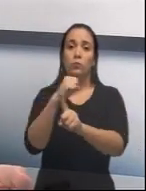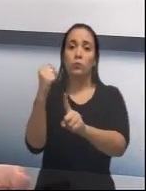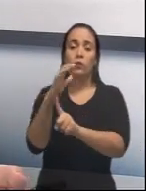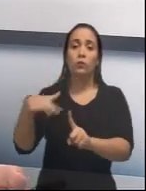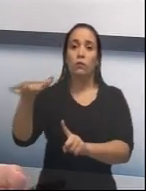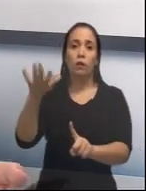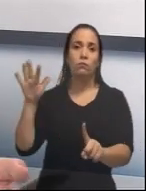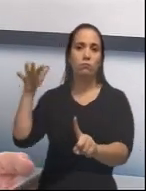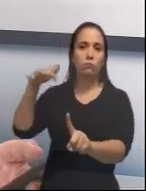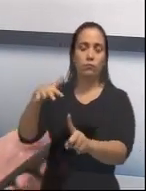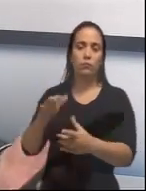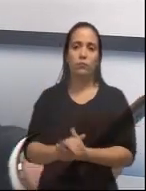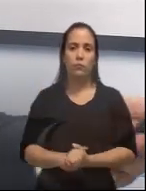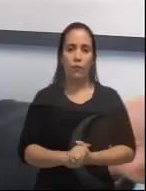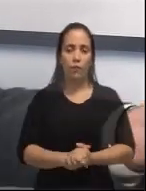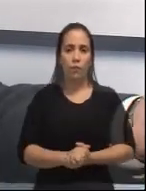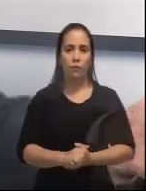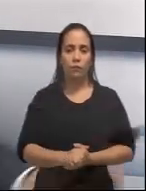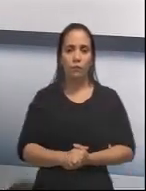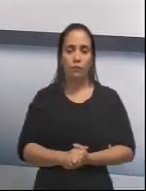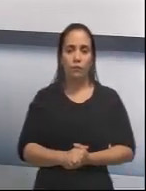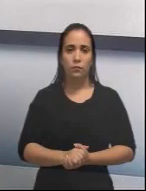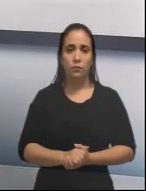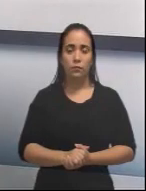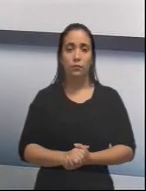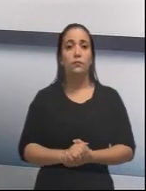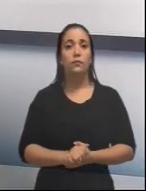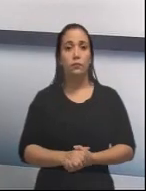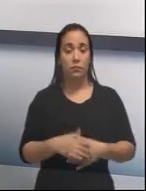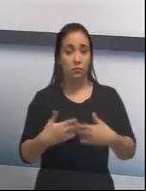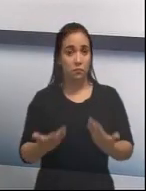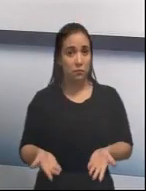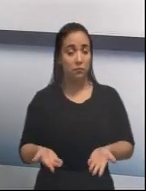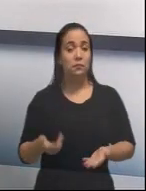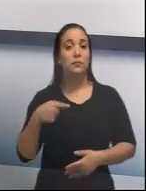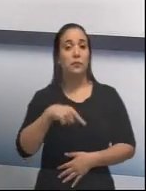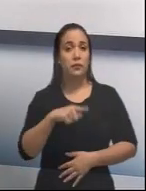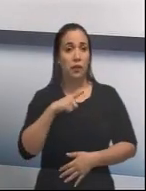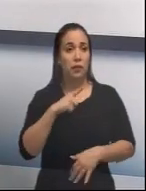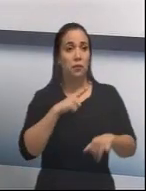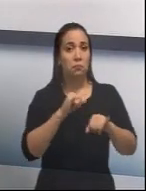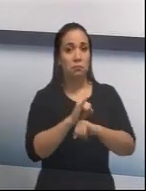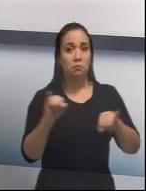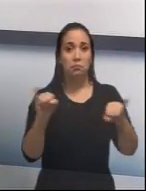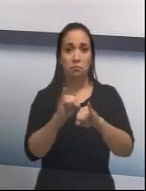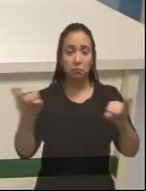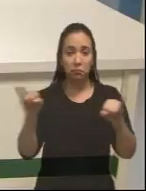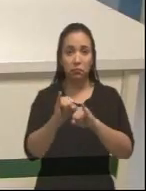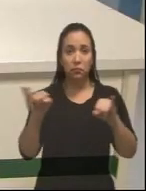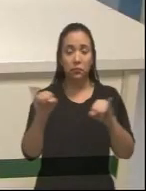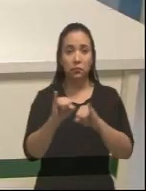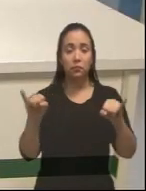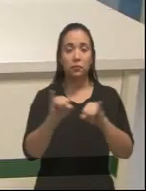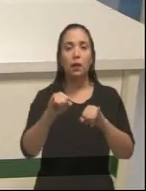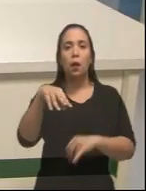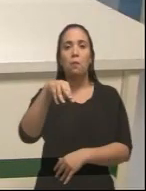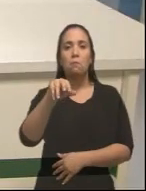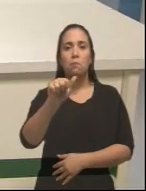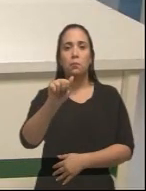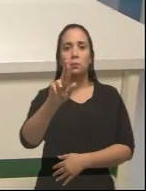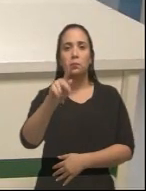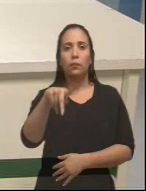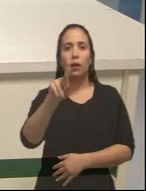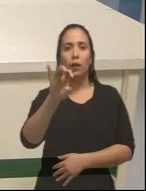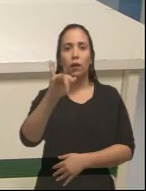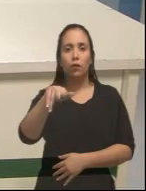qualidade necessária. Os marqueteiros estão dizendo isso aqui, não é, o Luiz? Até a gente falou